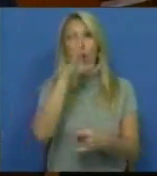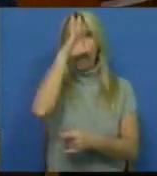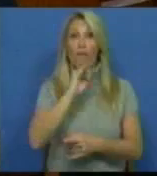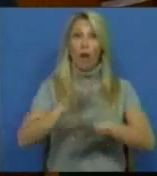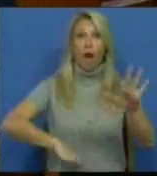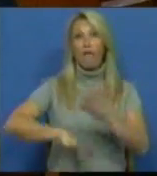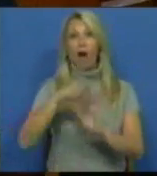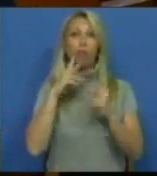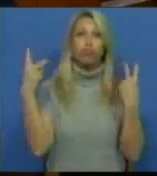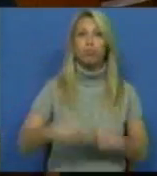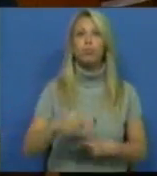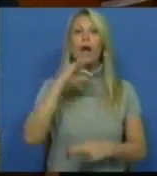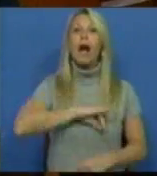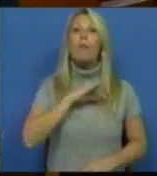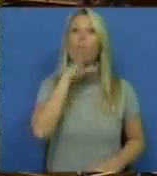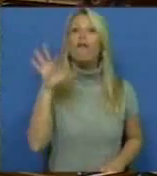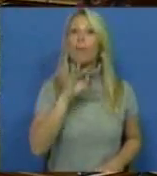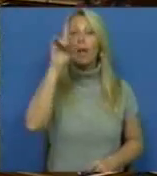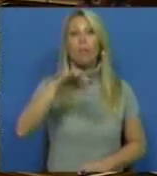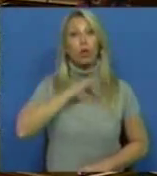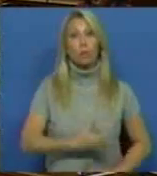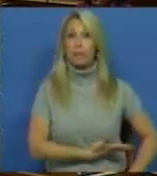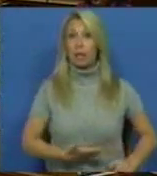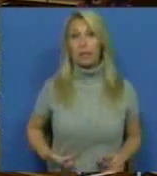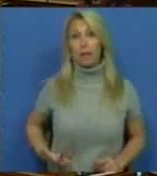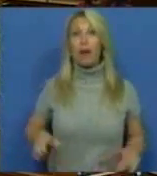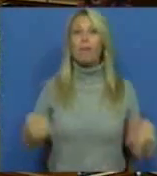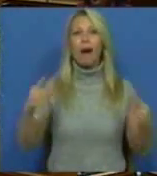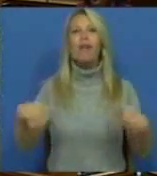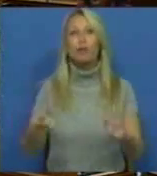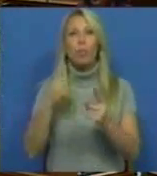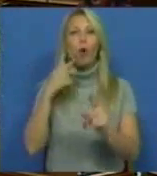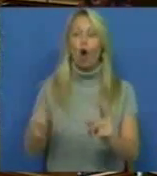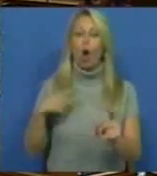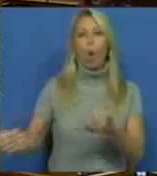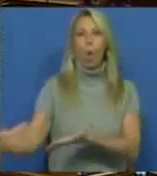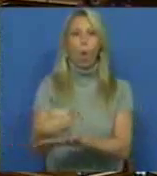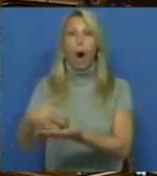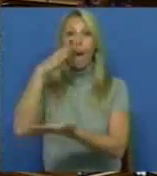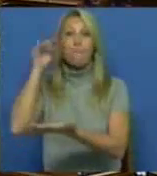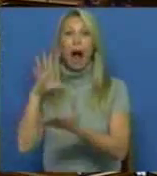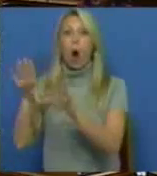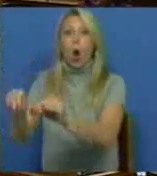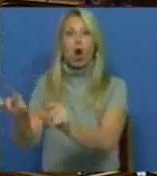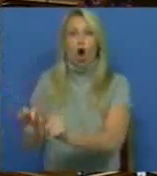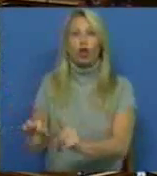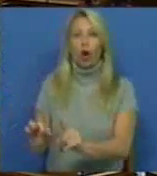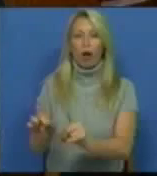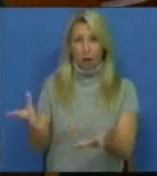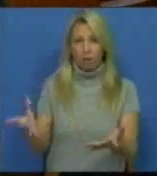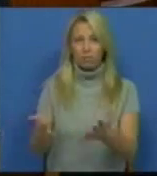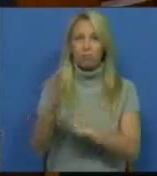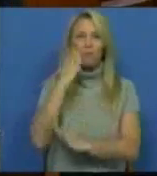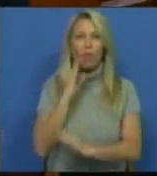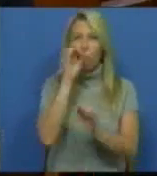família e no subsídio de desemprego e deixa praticamente intocado o lucro dos bancos, só mesmo por humor negro é que se